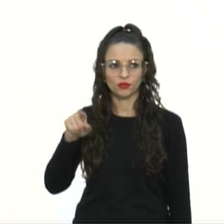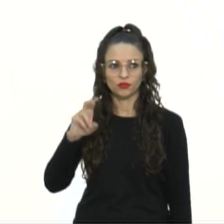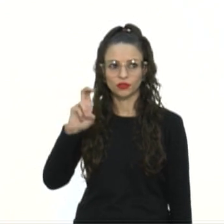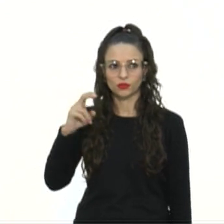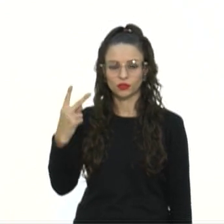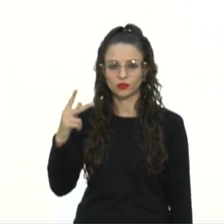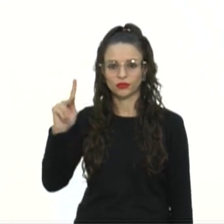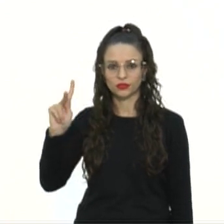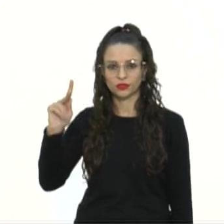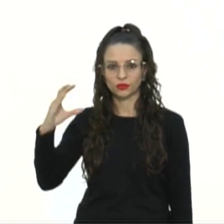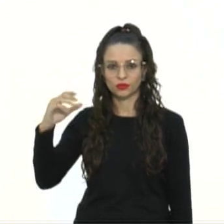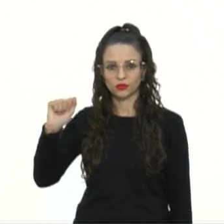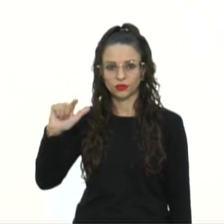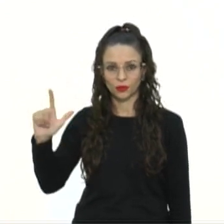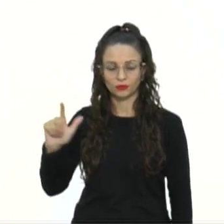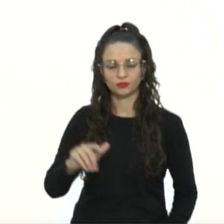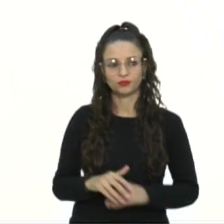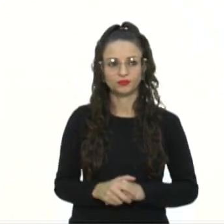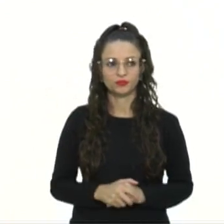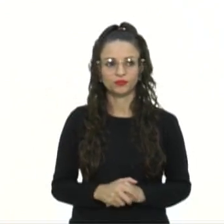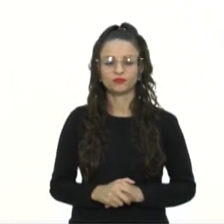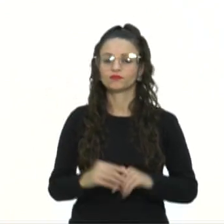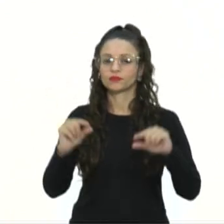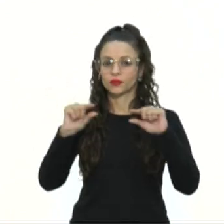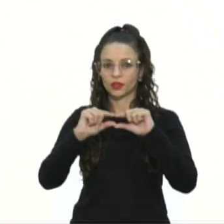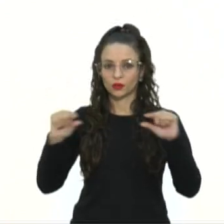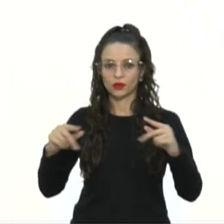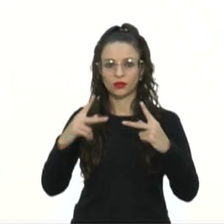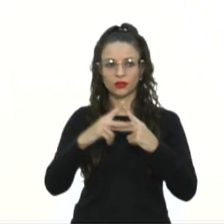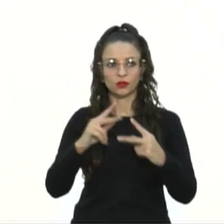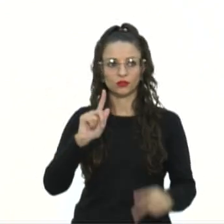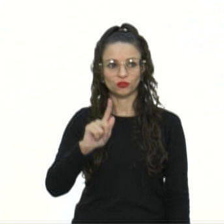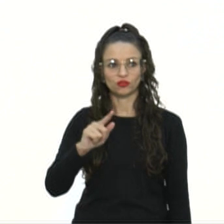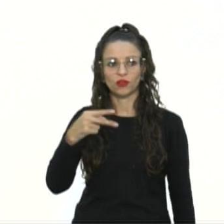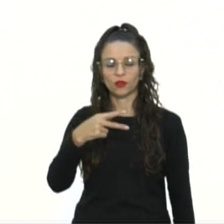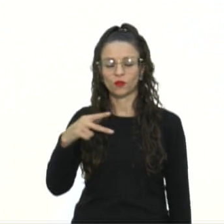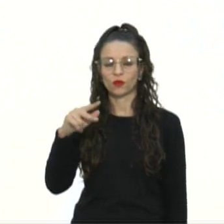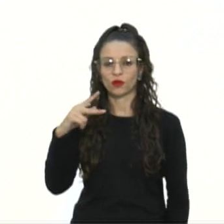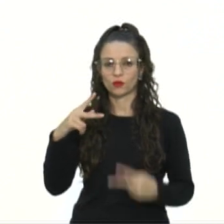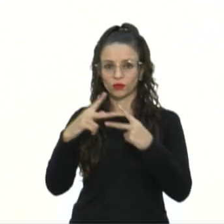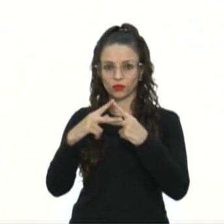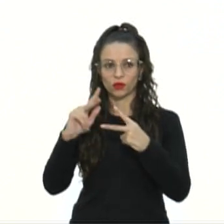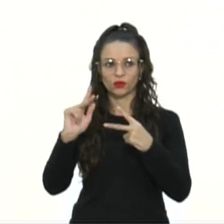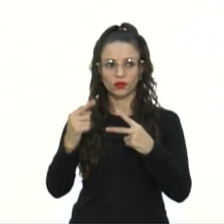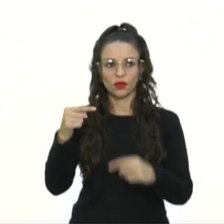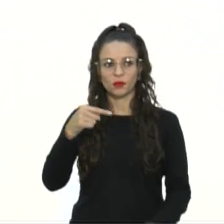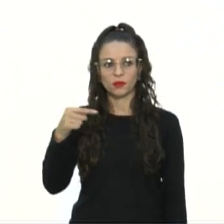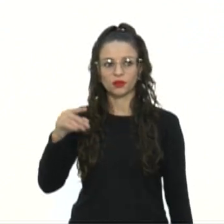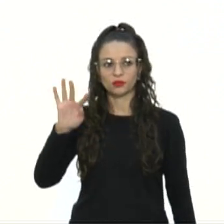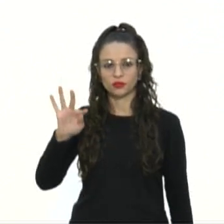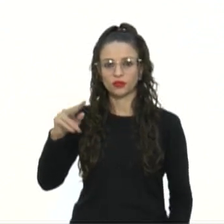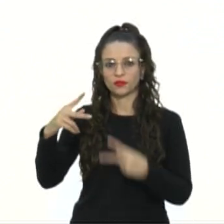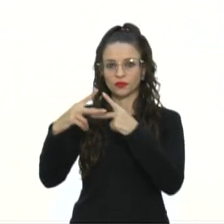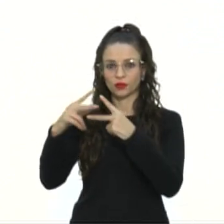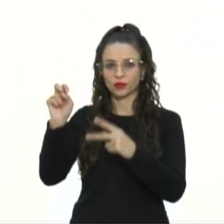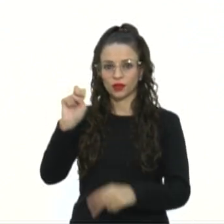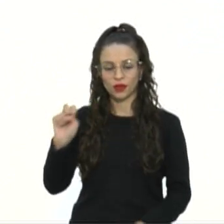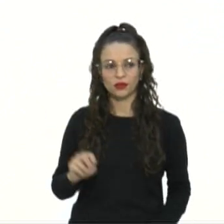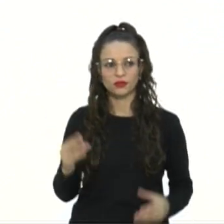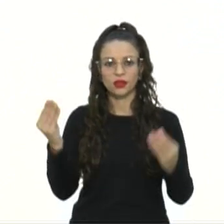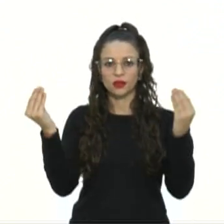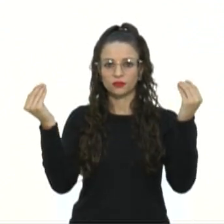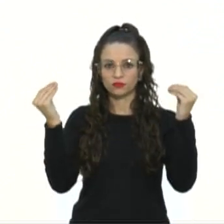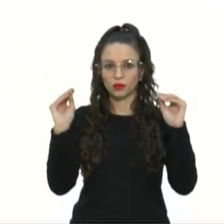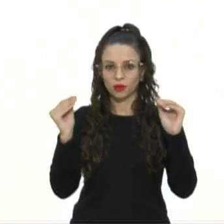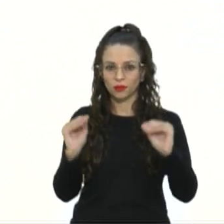224,52 quilocalorias. Tenho a minha equação, ΔG igual a ΔH menos T vezes ΔS. Coloco